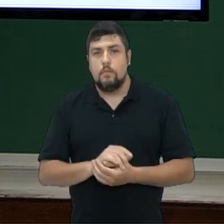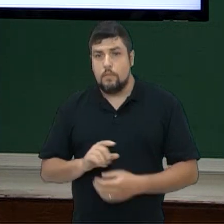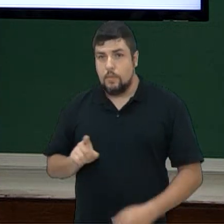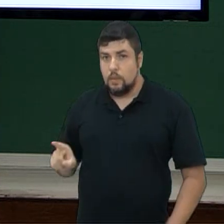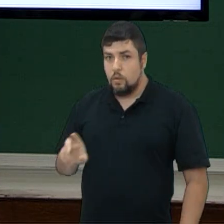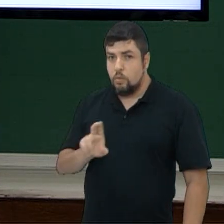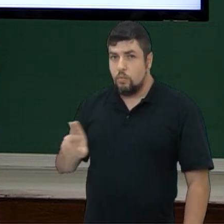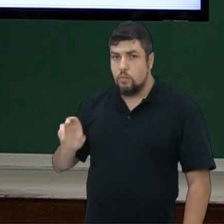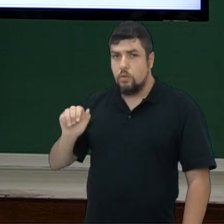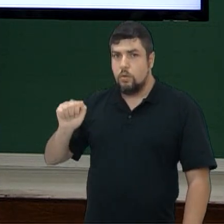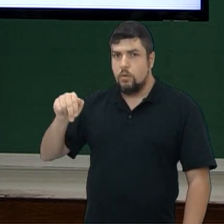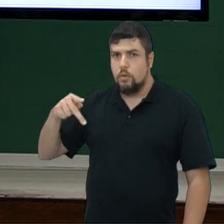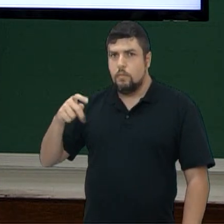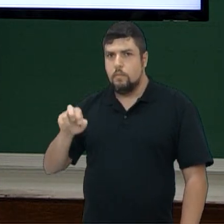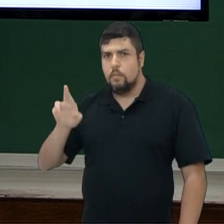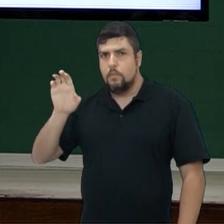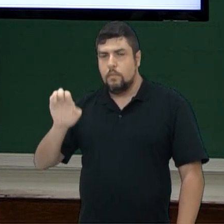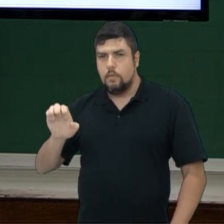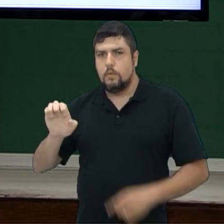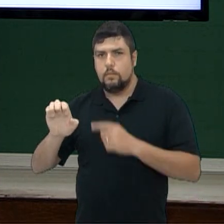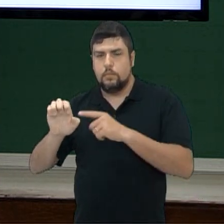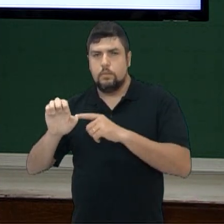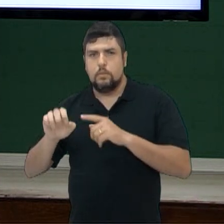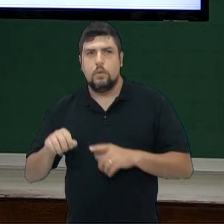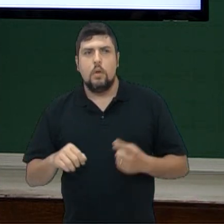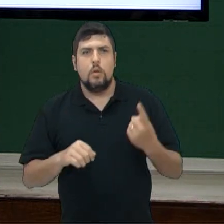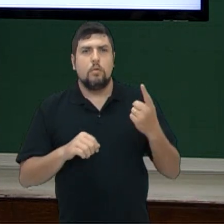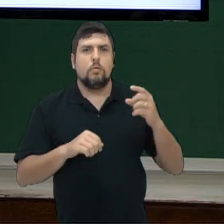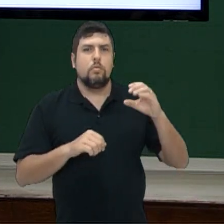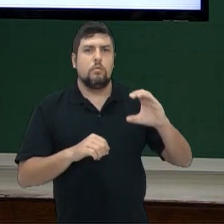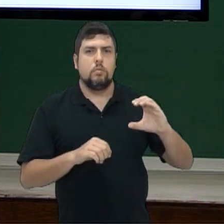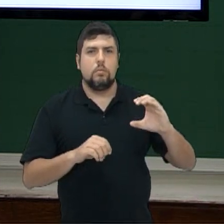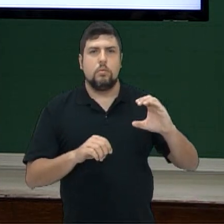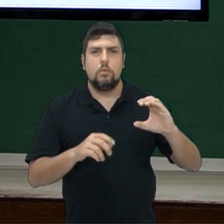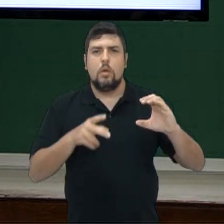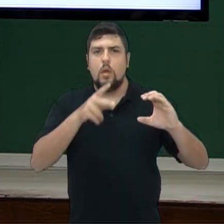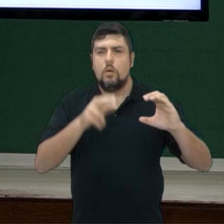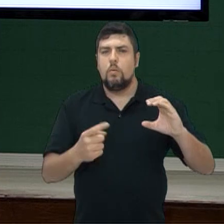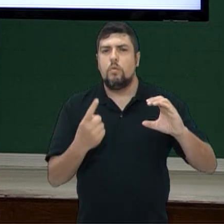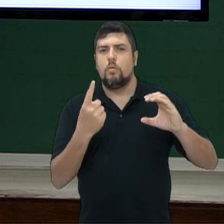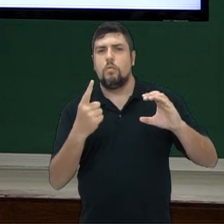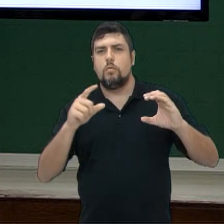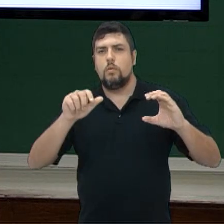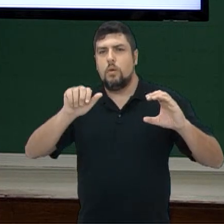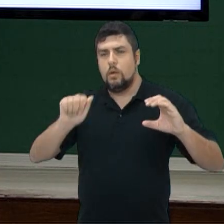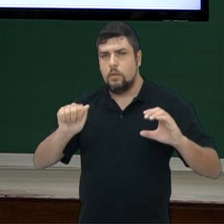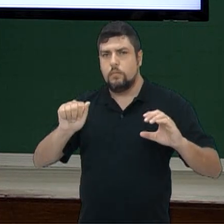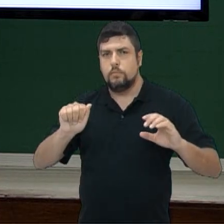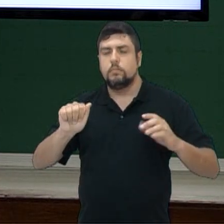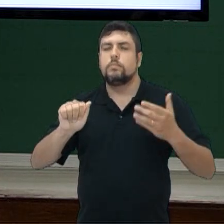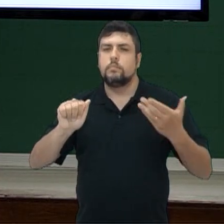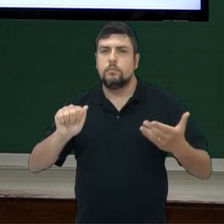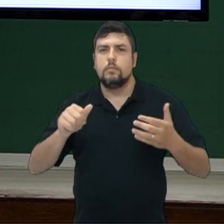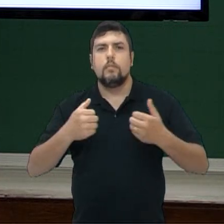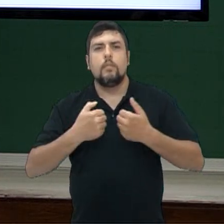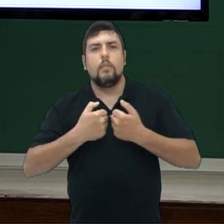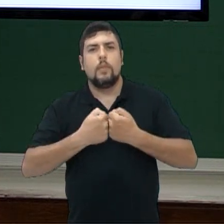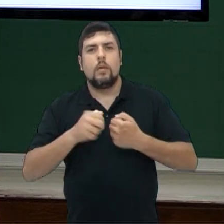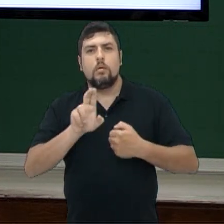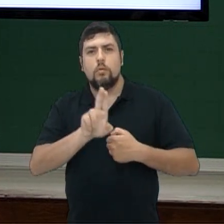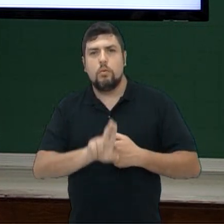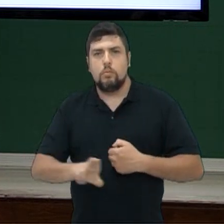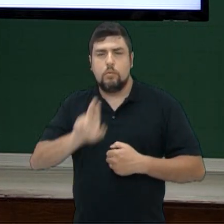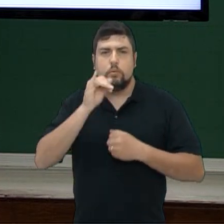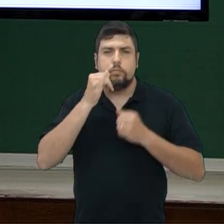da corrente corresponde a 1 coulomb por segundos, que é igual a 1 ampere, né? Aqui nós